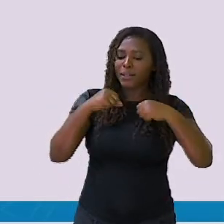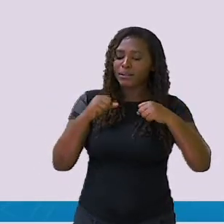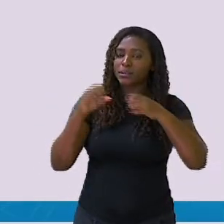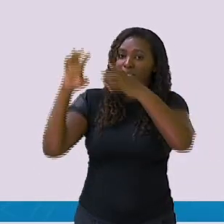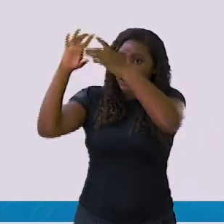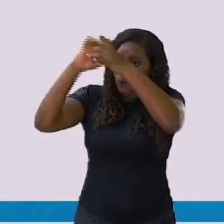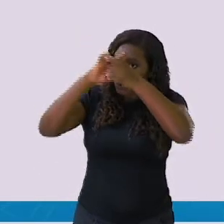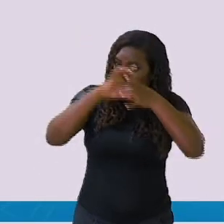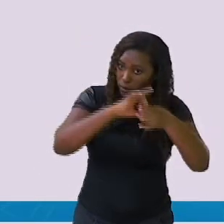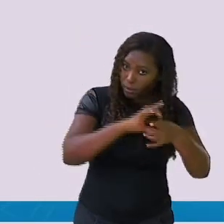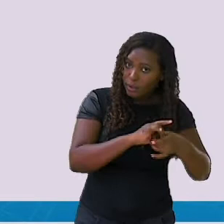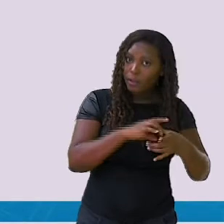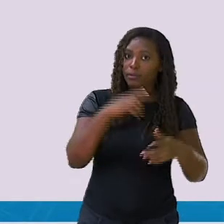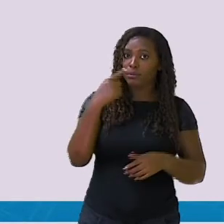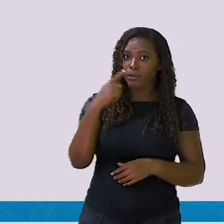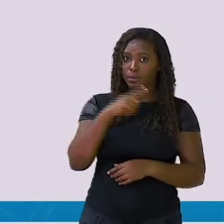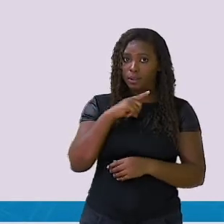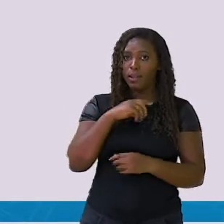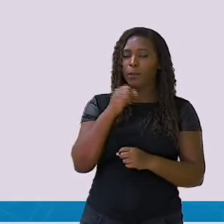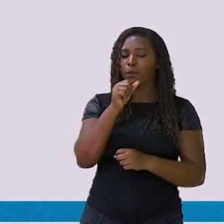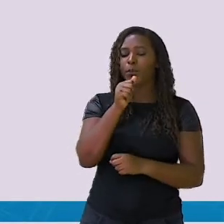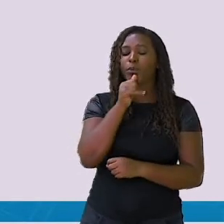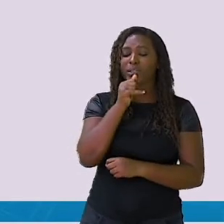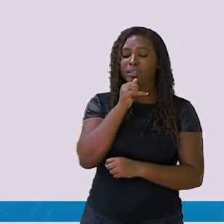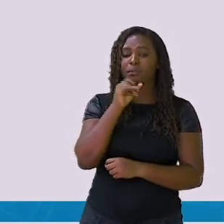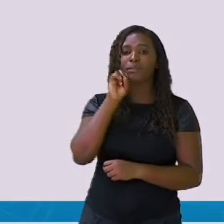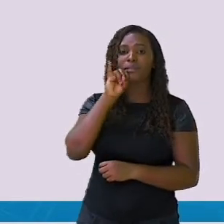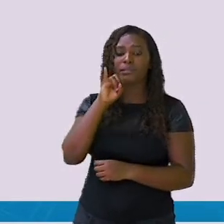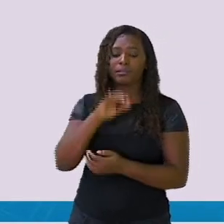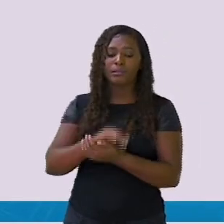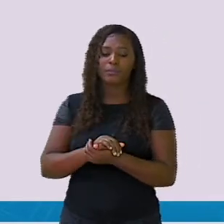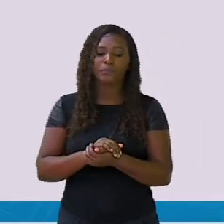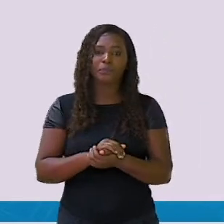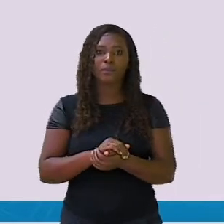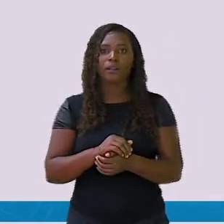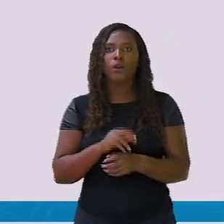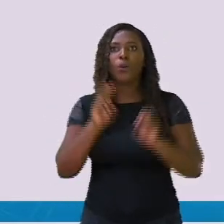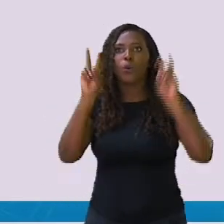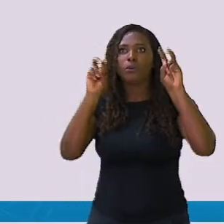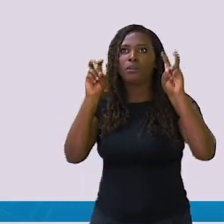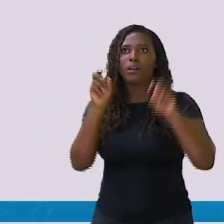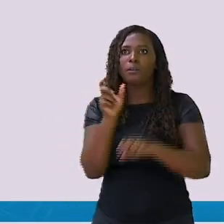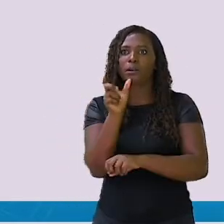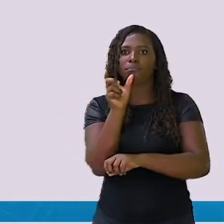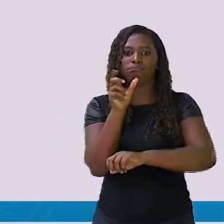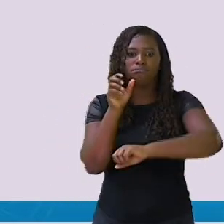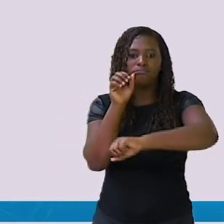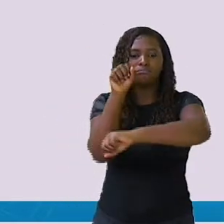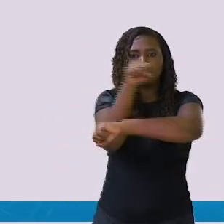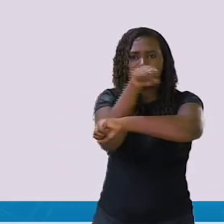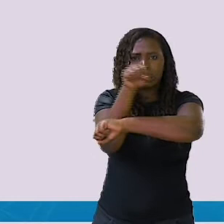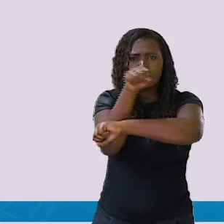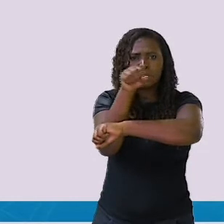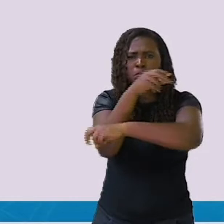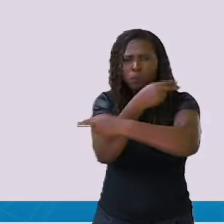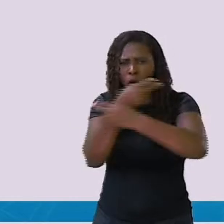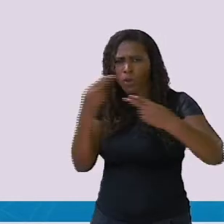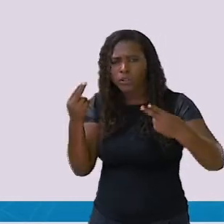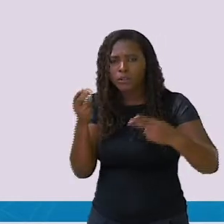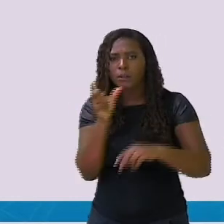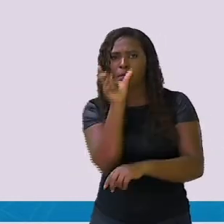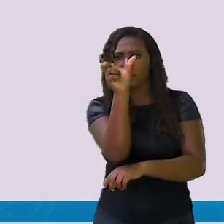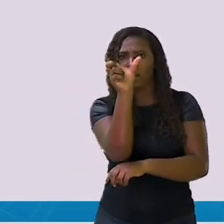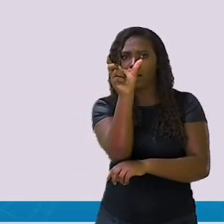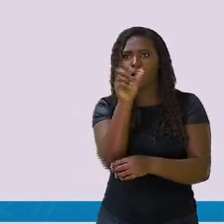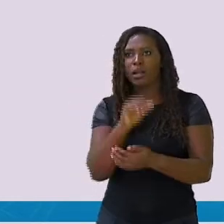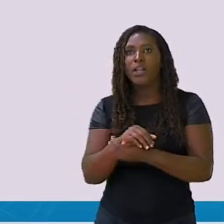se eu definir meio de transporte aqui, eu não posso falar de Covid aqui, falar de vacina aqui. Eu tenho que ver o